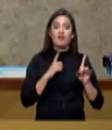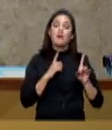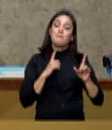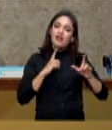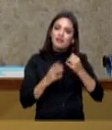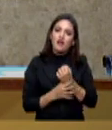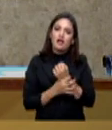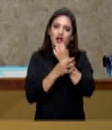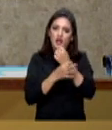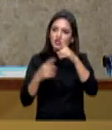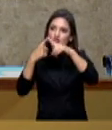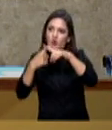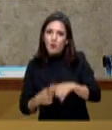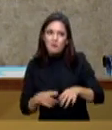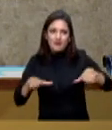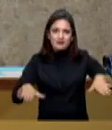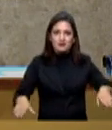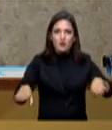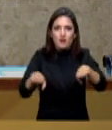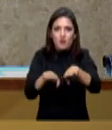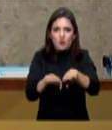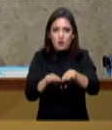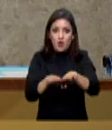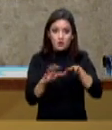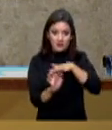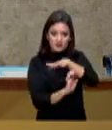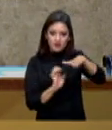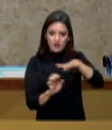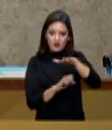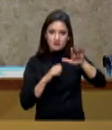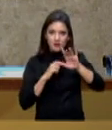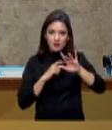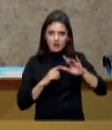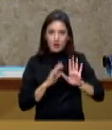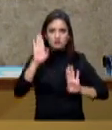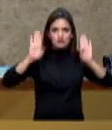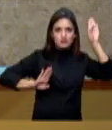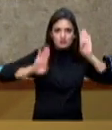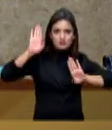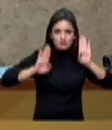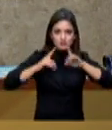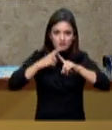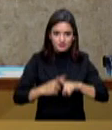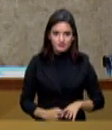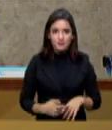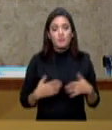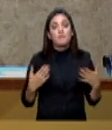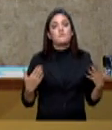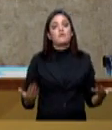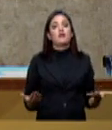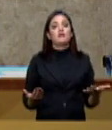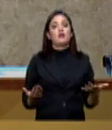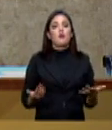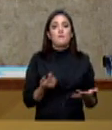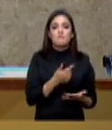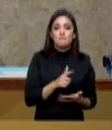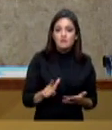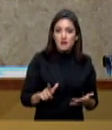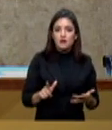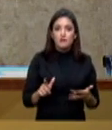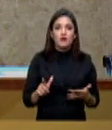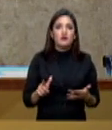Players interessados no certame com relação de meses para não permitir a distribuição diferenciada